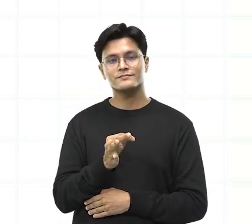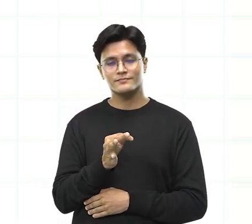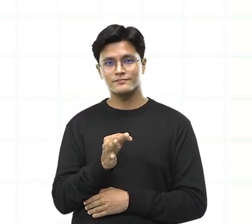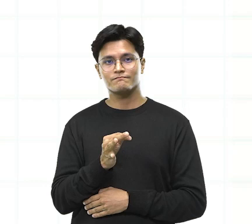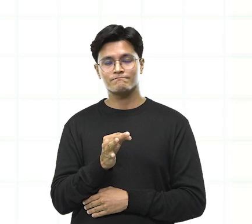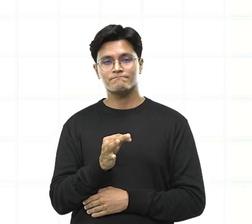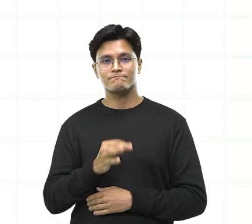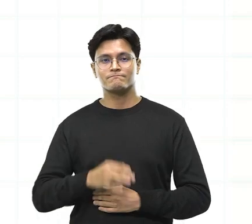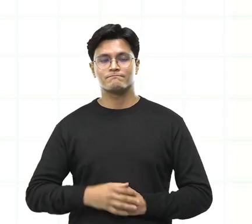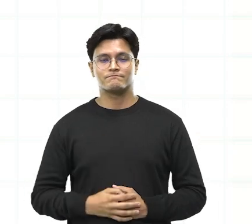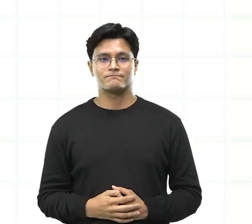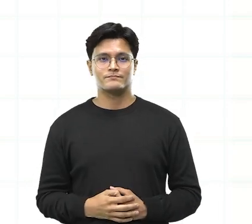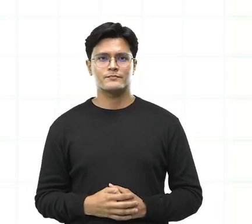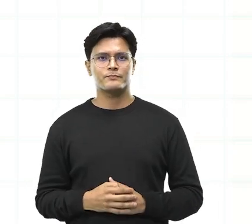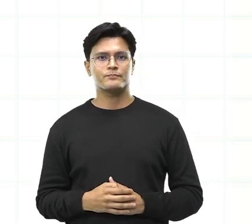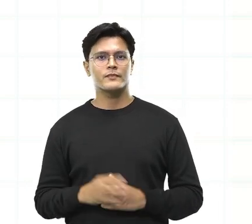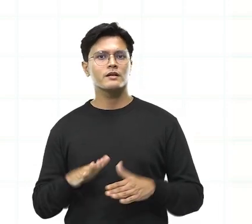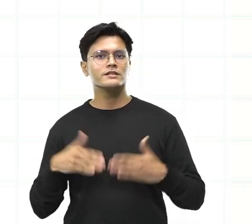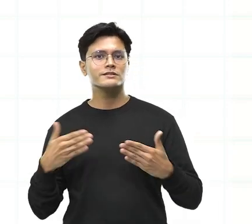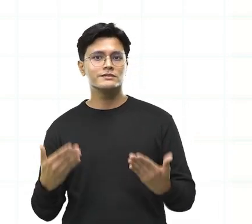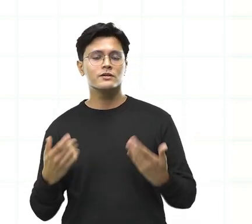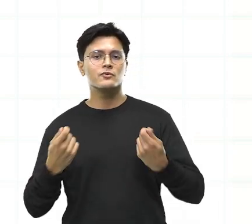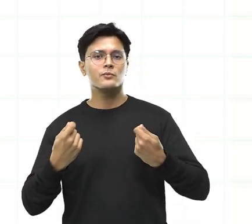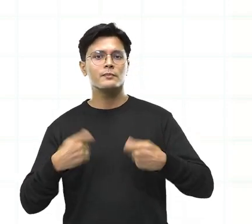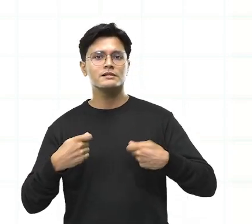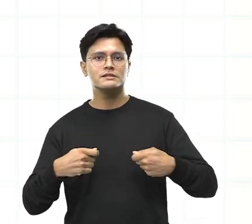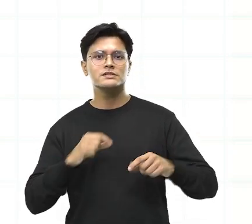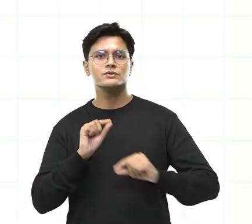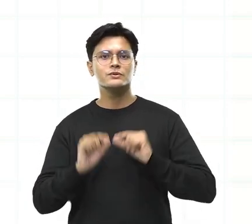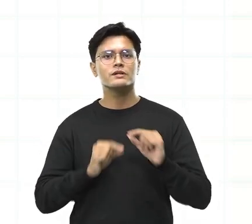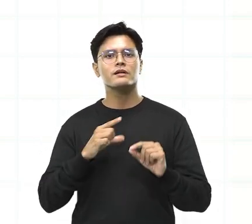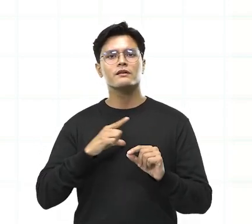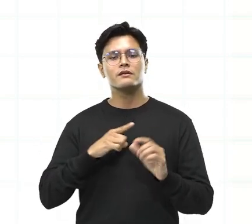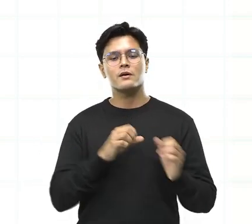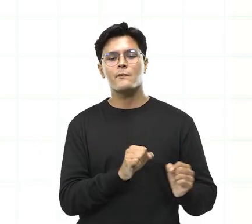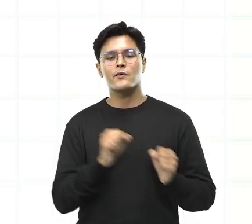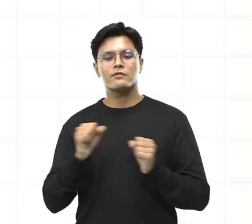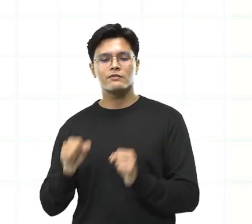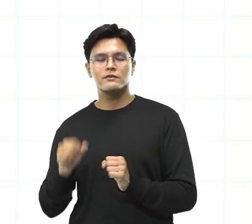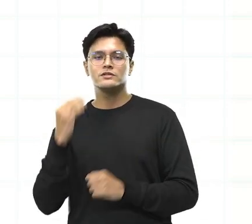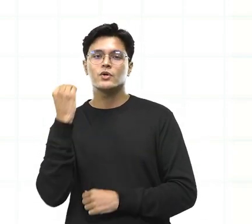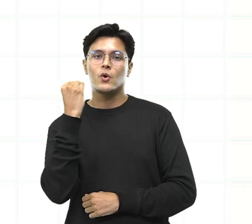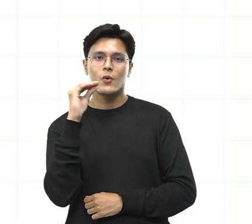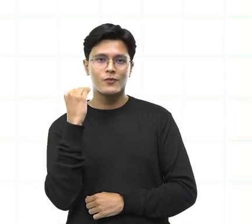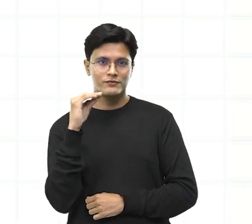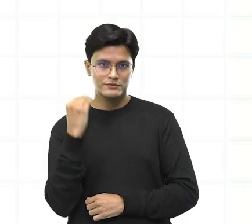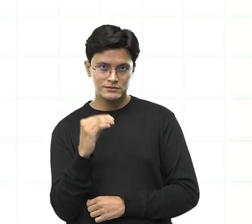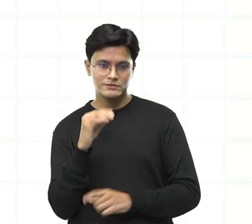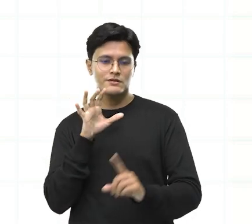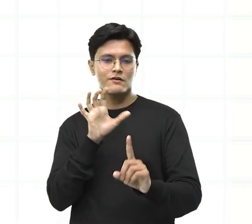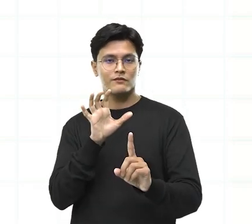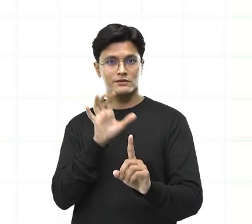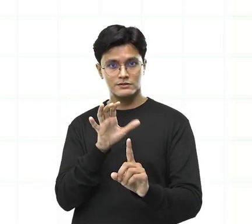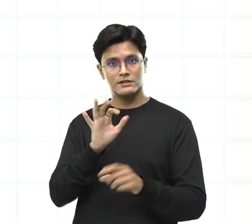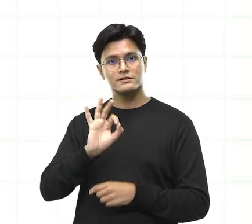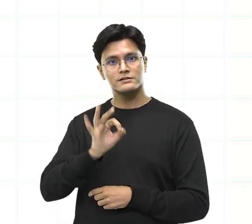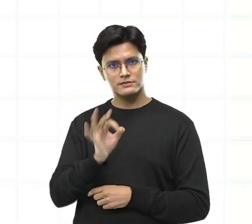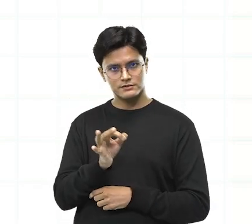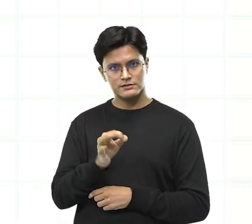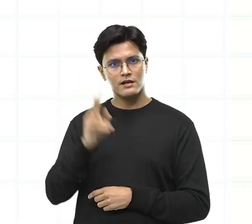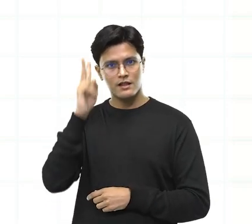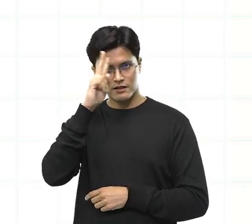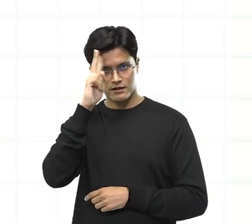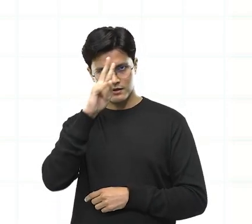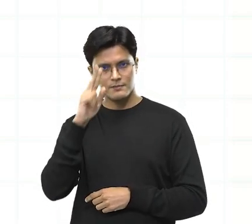naquele momento. Então, ele precisa ter um poder de convencimento. Lembram da persuasão? Ele precisa ter um poder